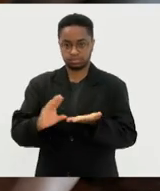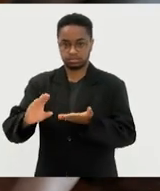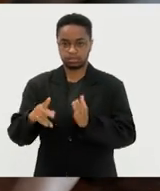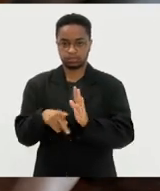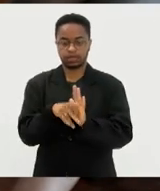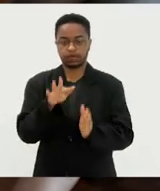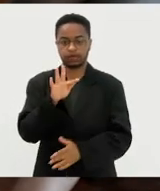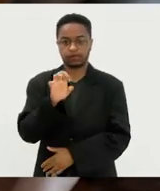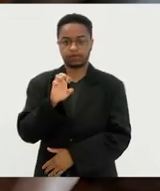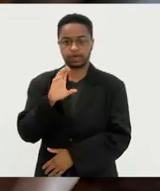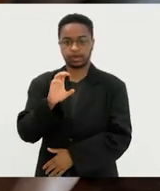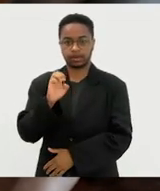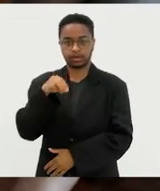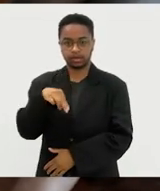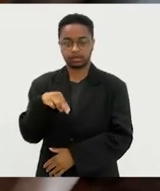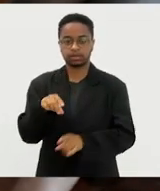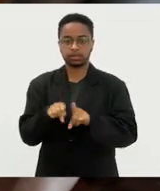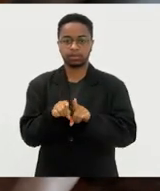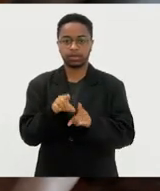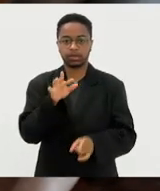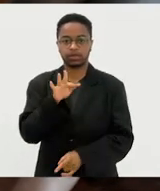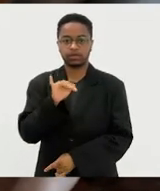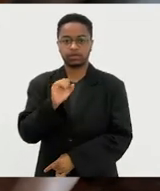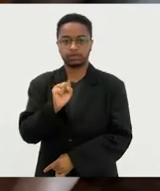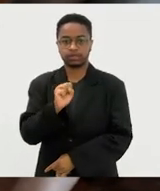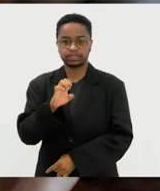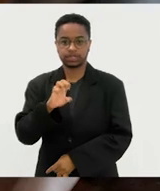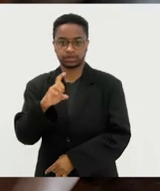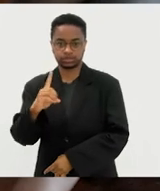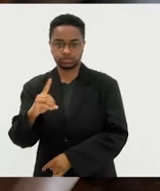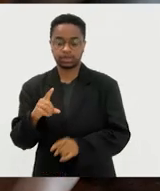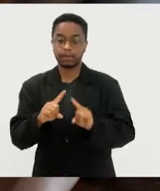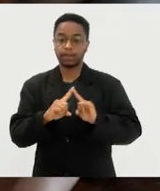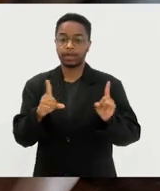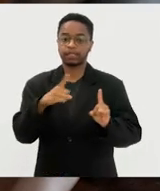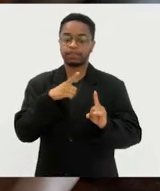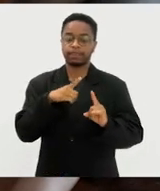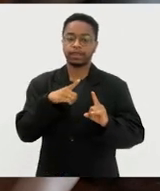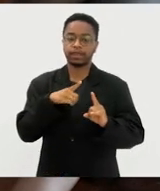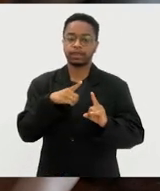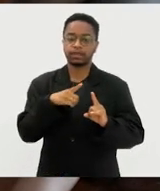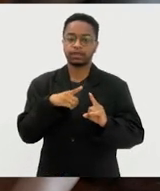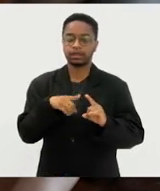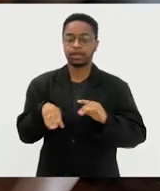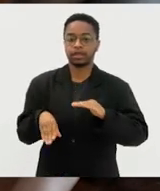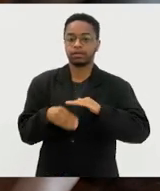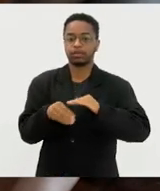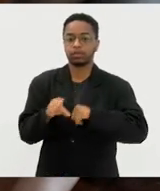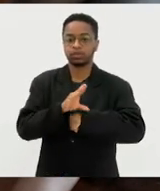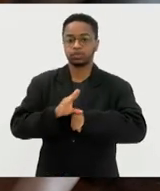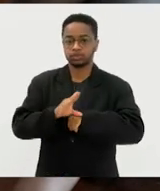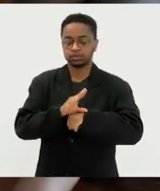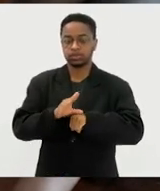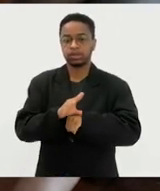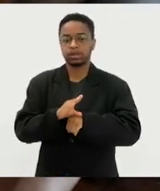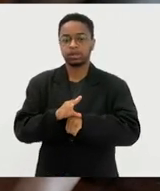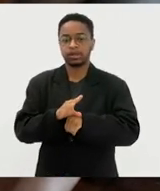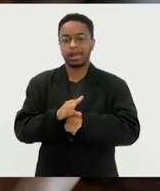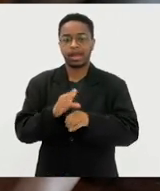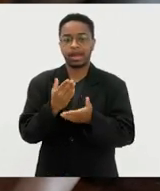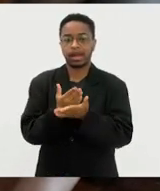FISED. Só que tem que a emenda constitucional da DRE venceu